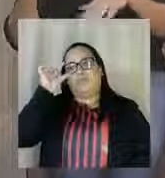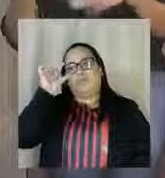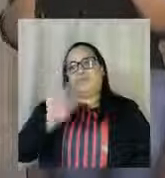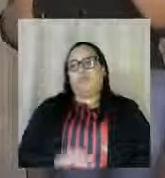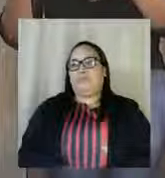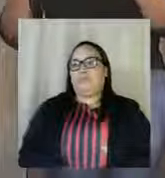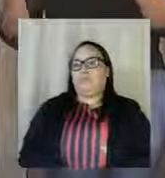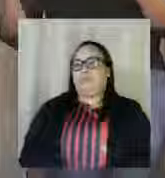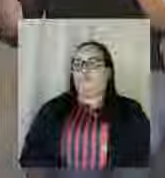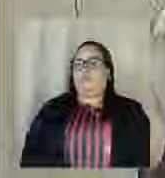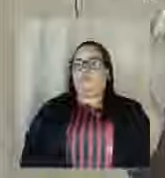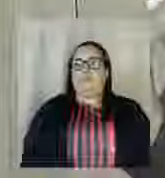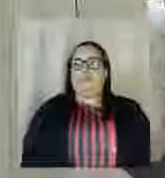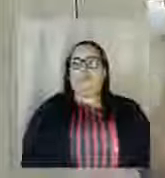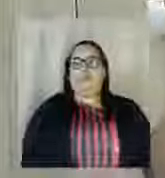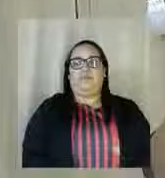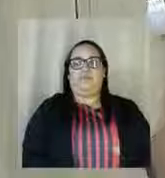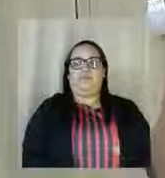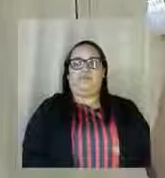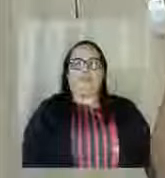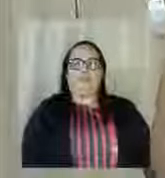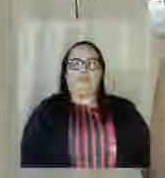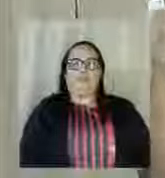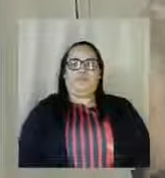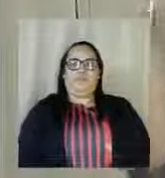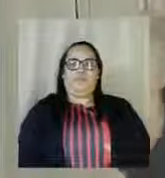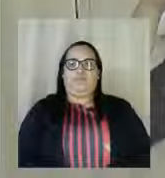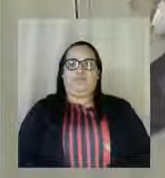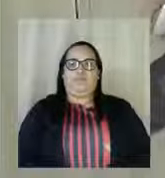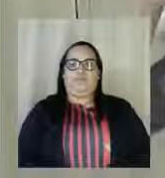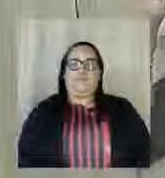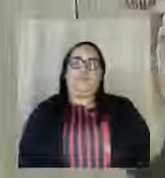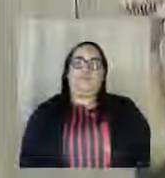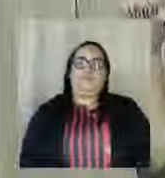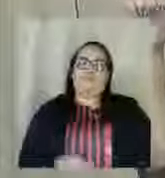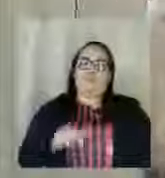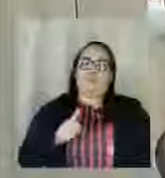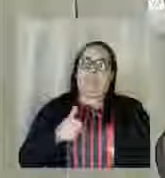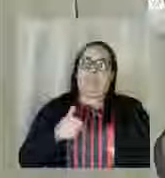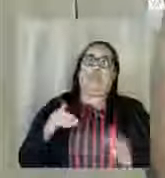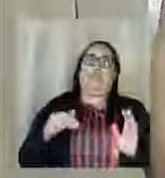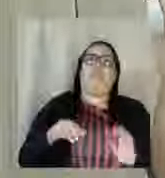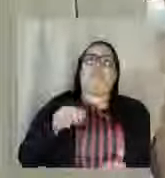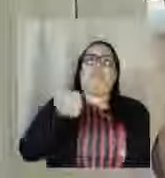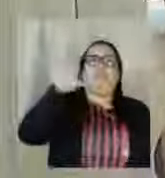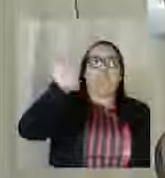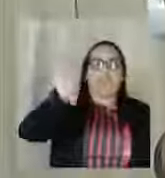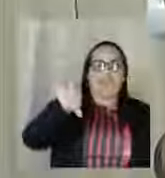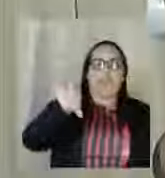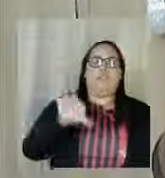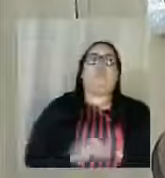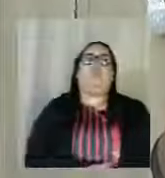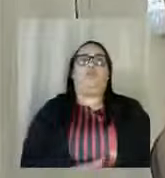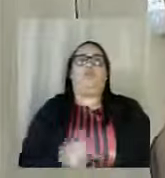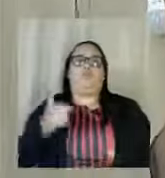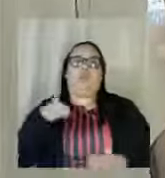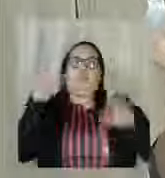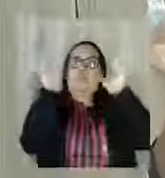Eu, às vezes, até a idade de 19 anos, aí eu